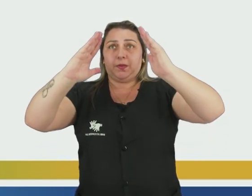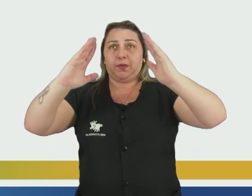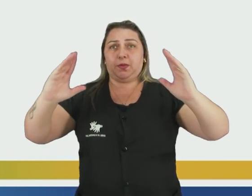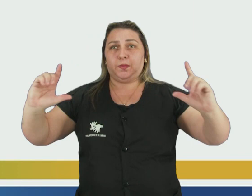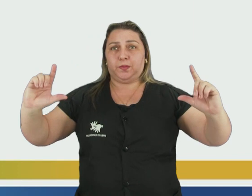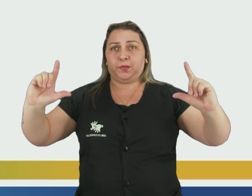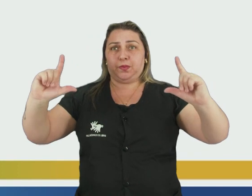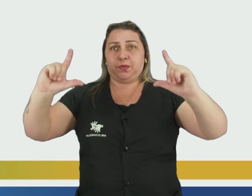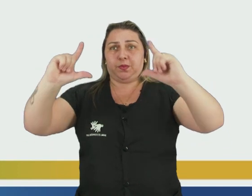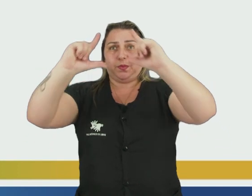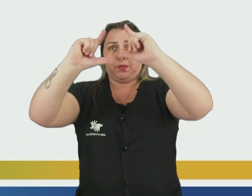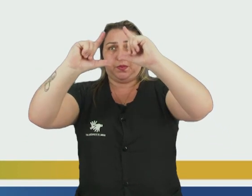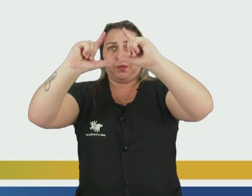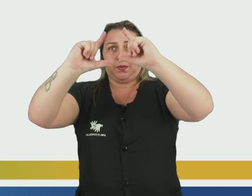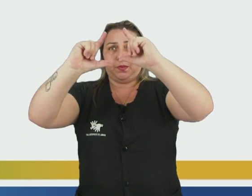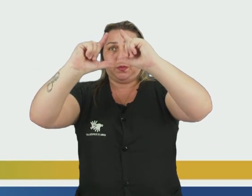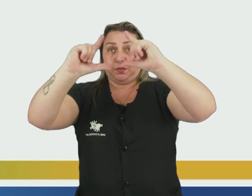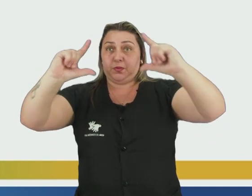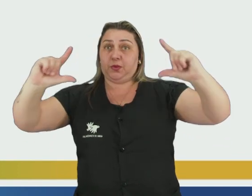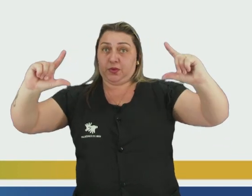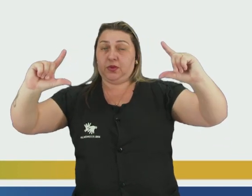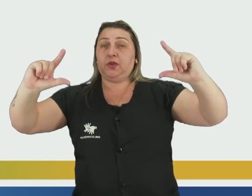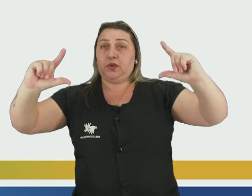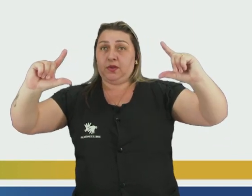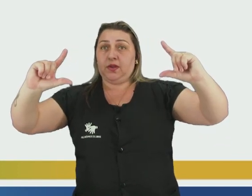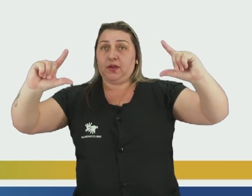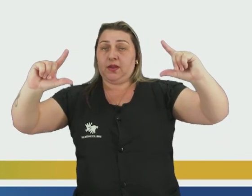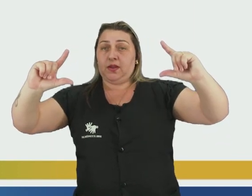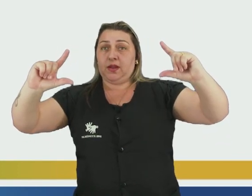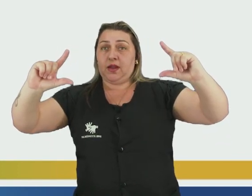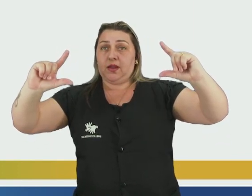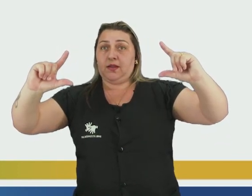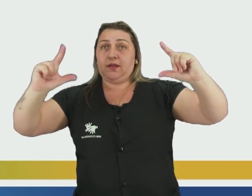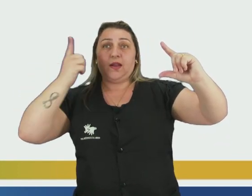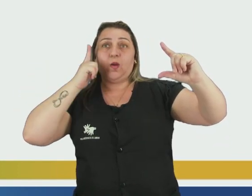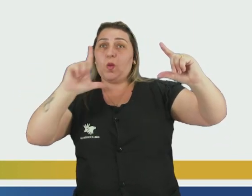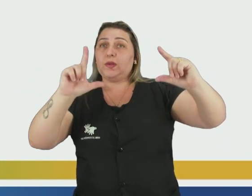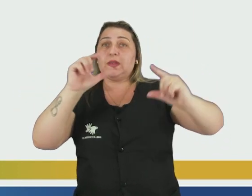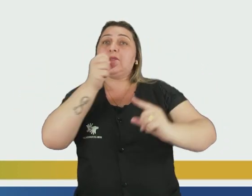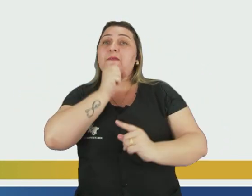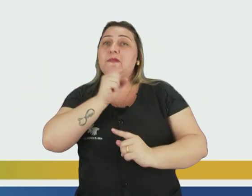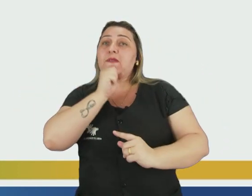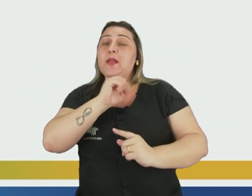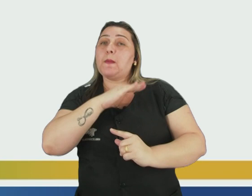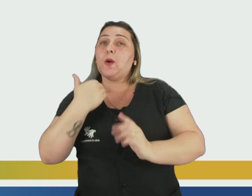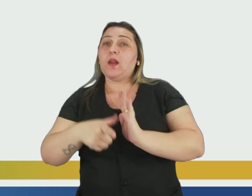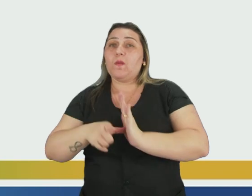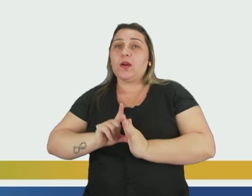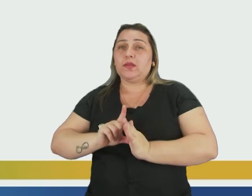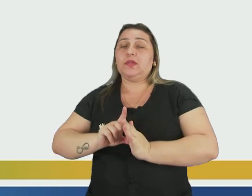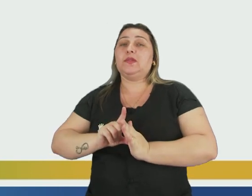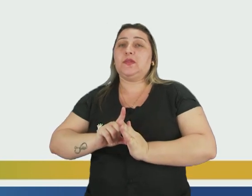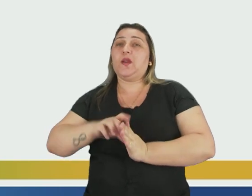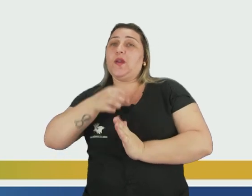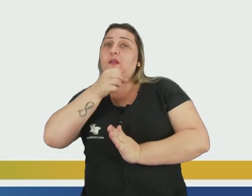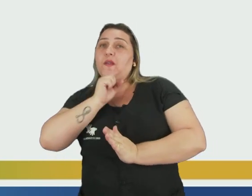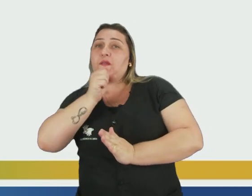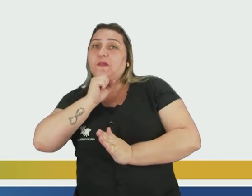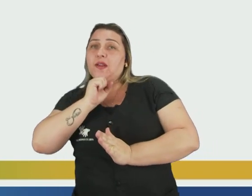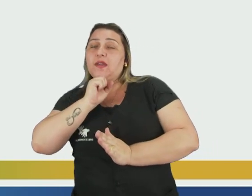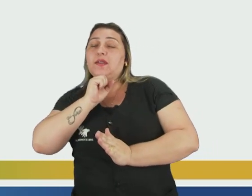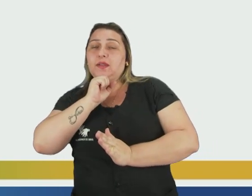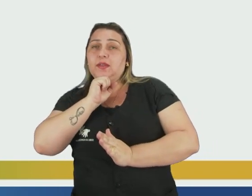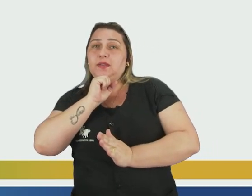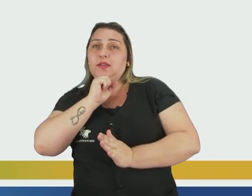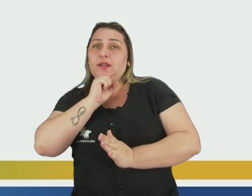a população idosa muito estreito, significa que a população não está conseguindo envelhecer, ela está morrendo antes de envelhecer. Ou